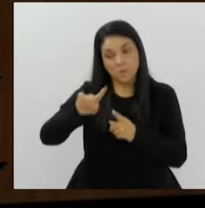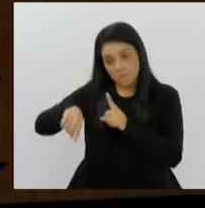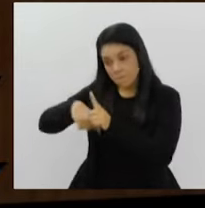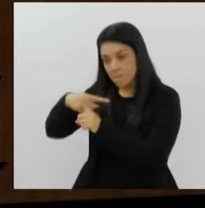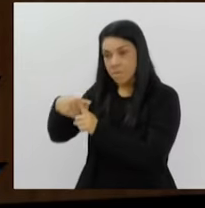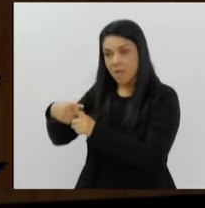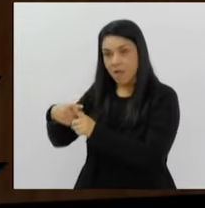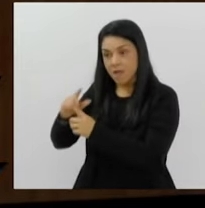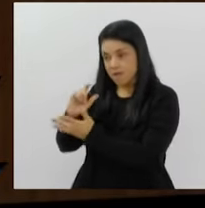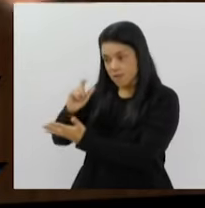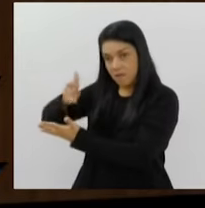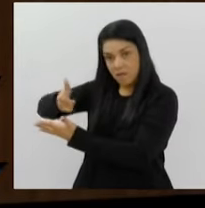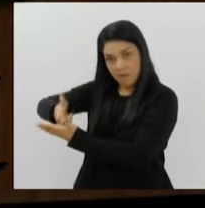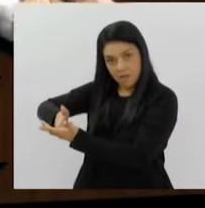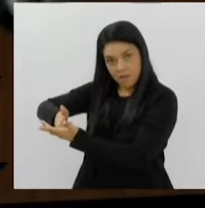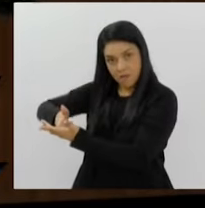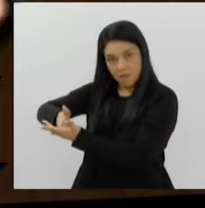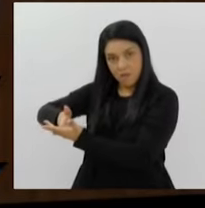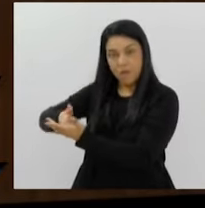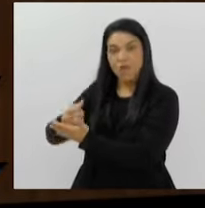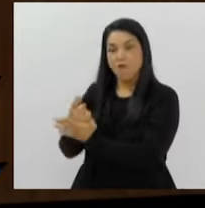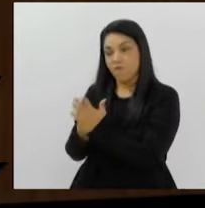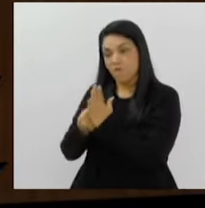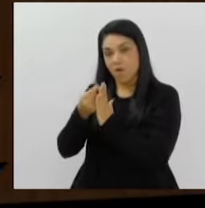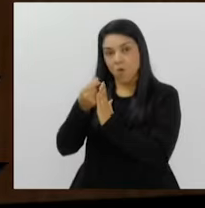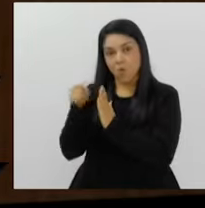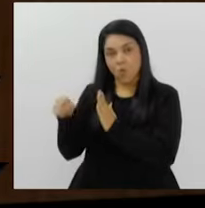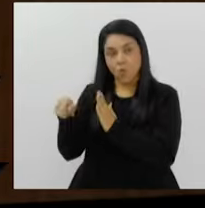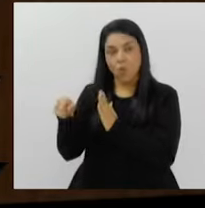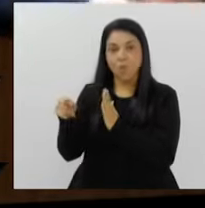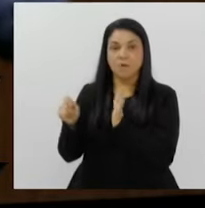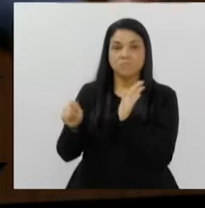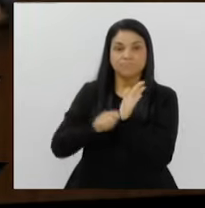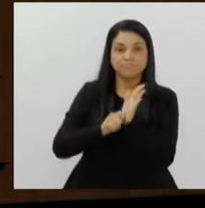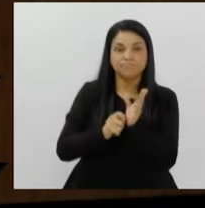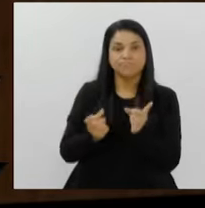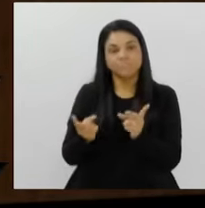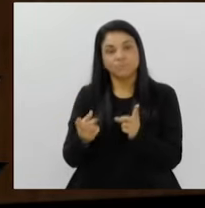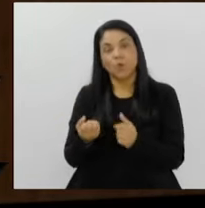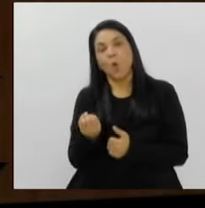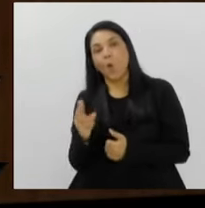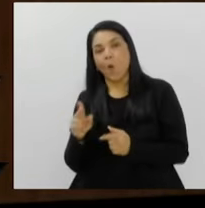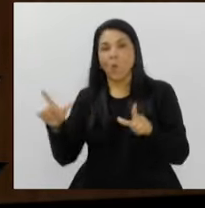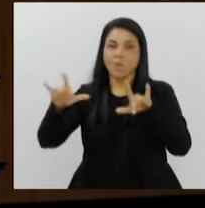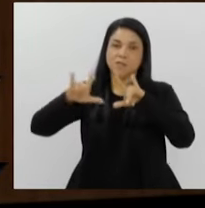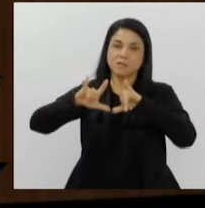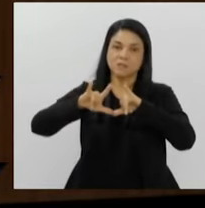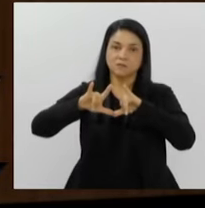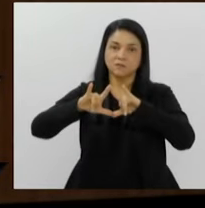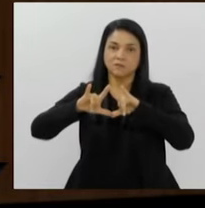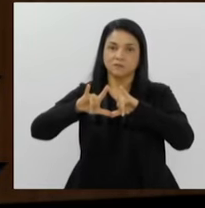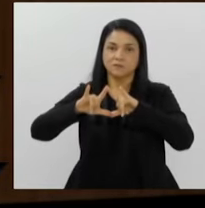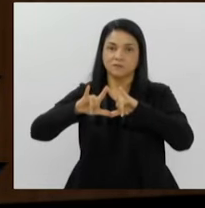mais aquele valor ou para traficantes ou para milicianos.